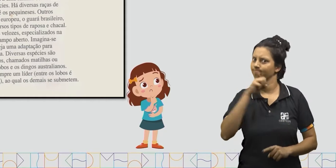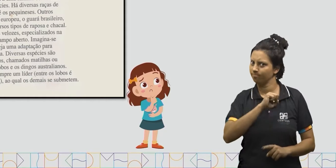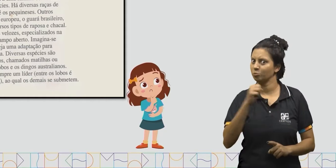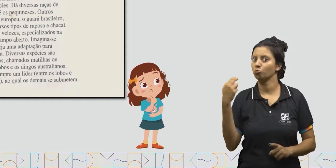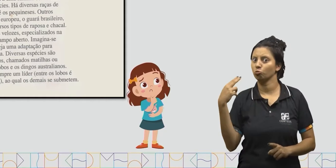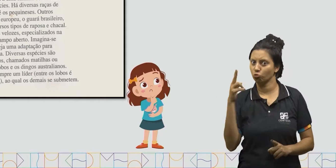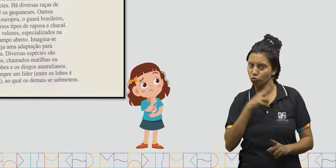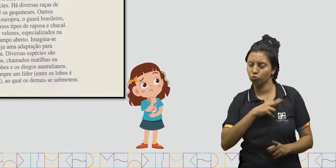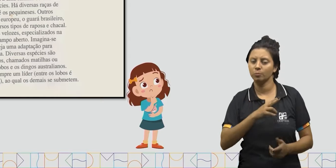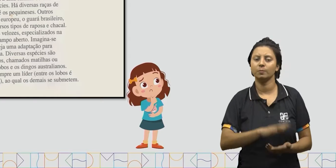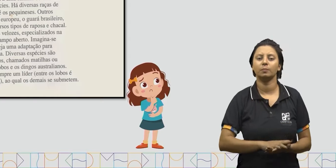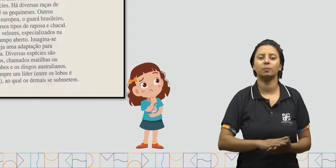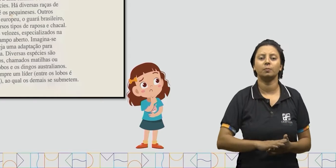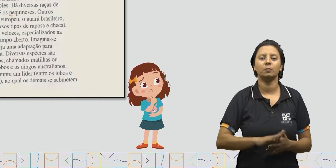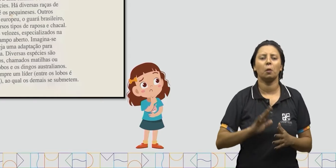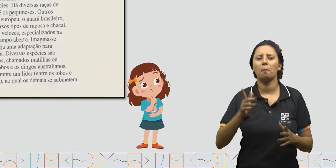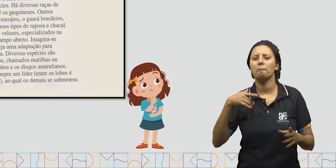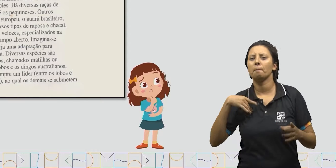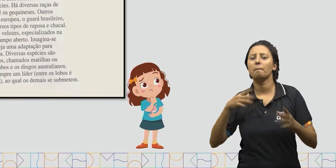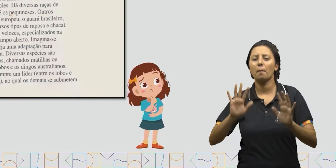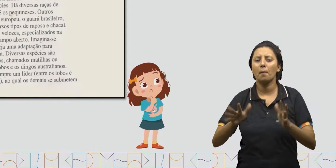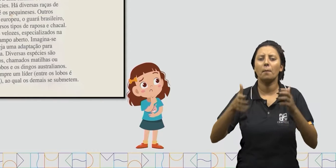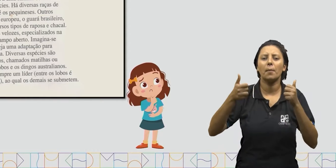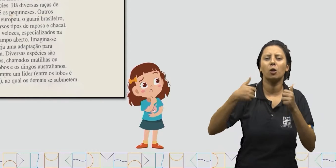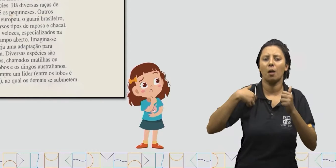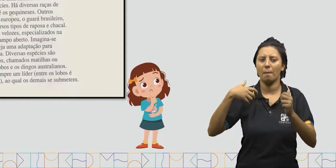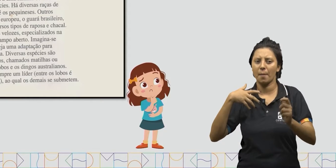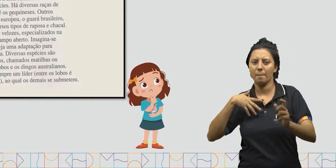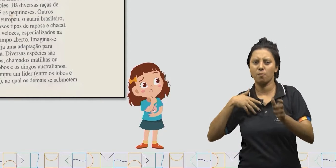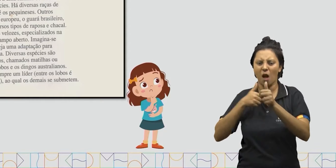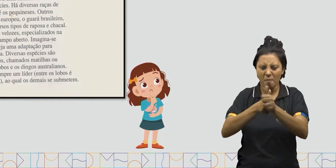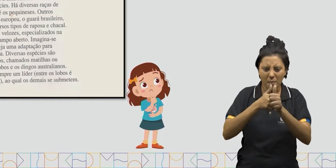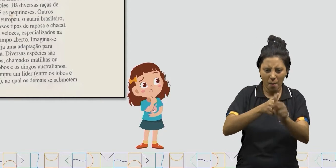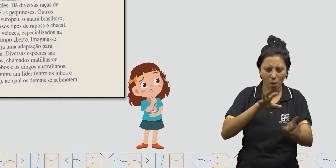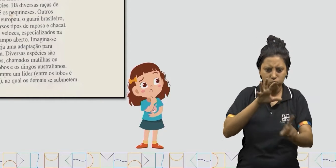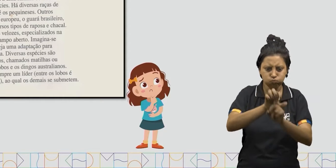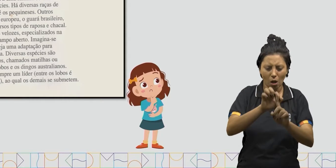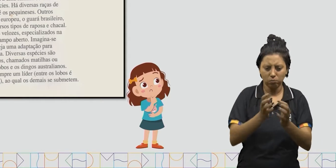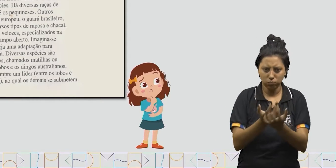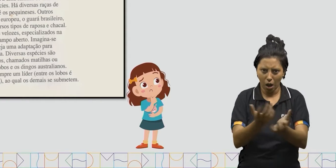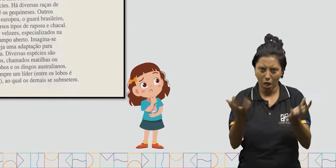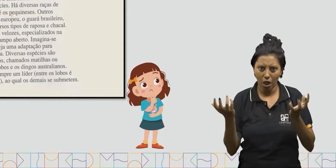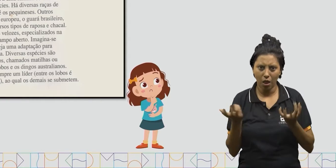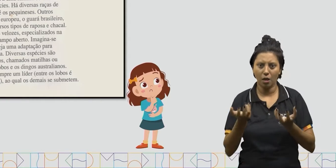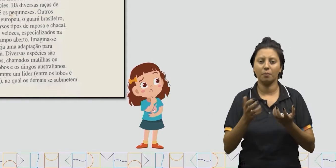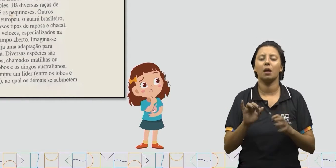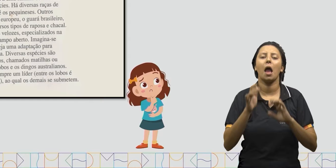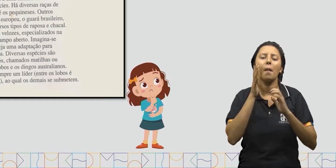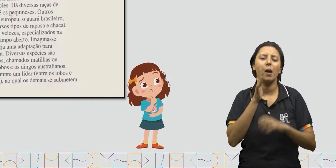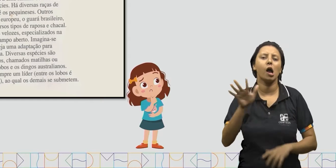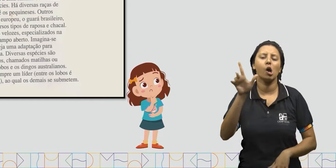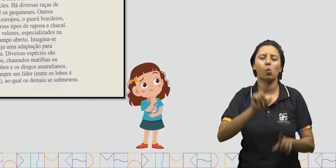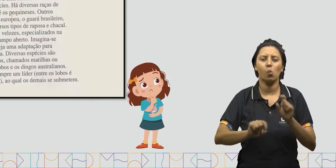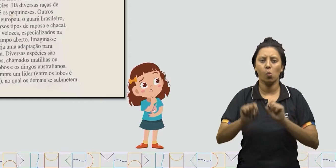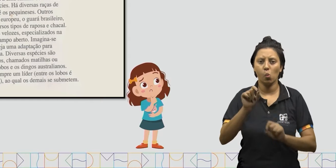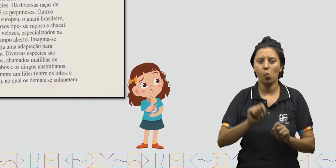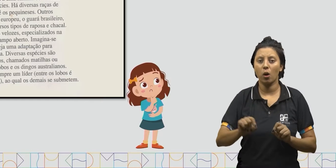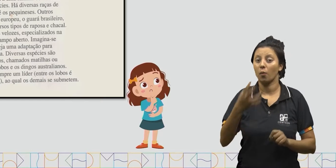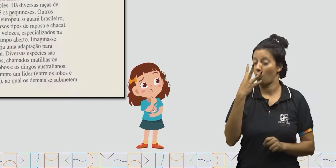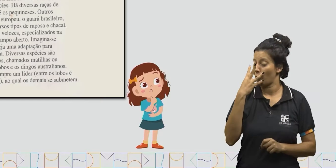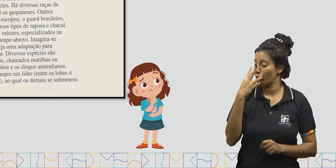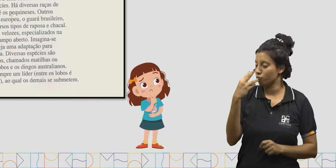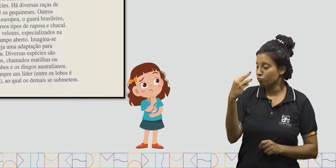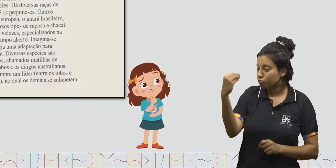velozes, especializados na perseguição da presa em campo aberto. Imagina-se que o